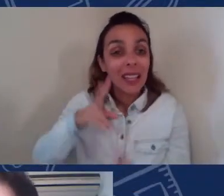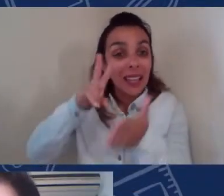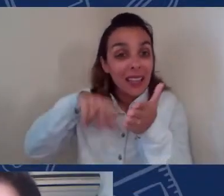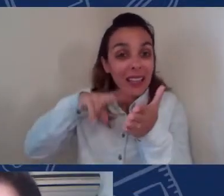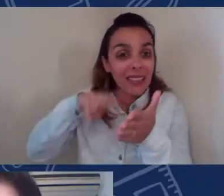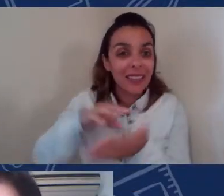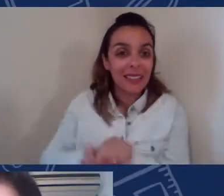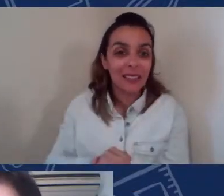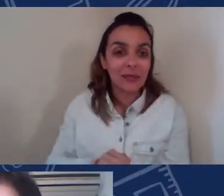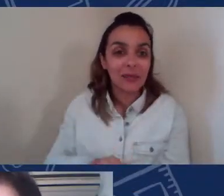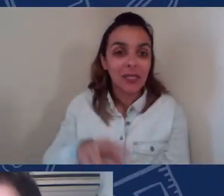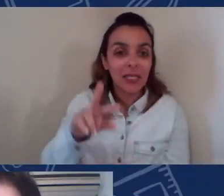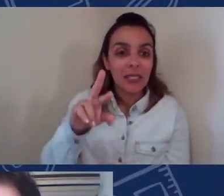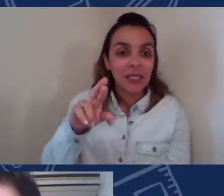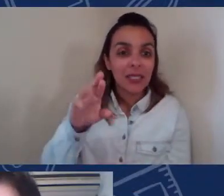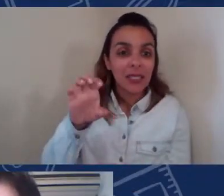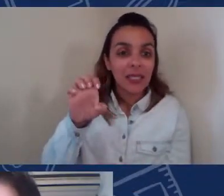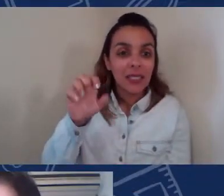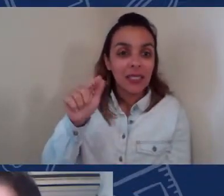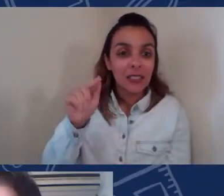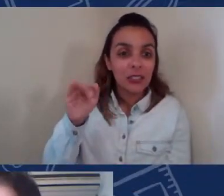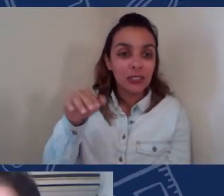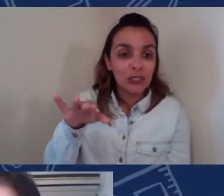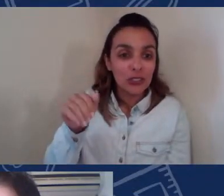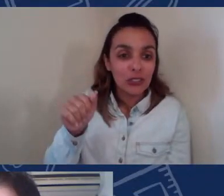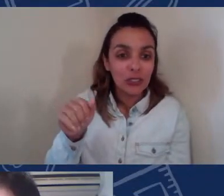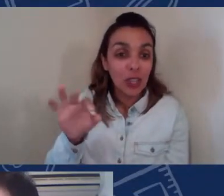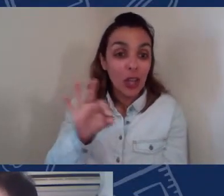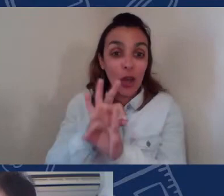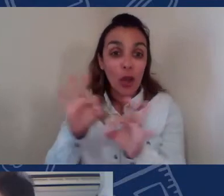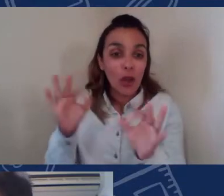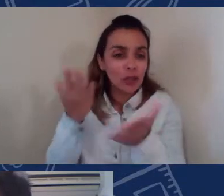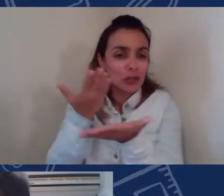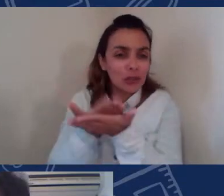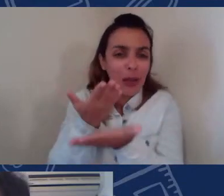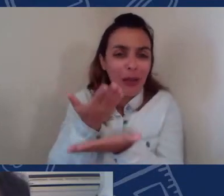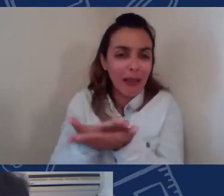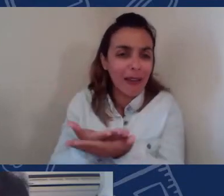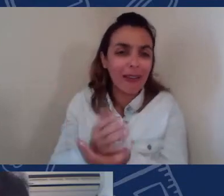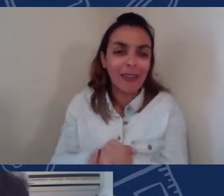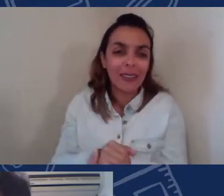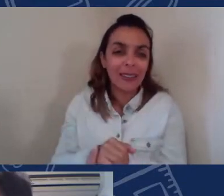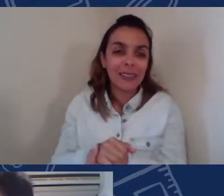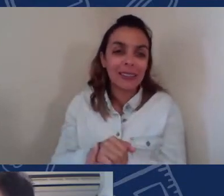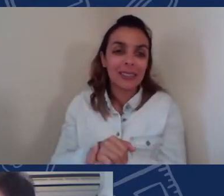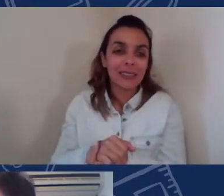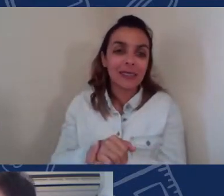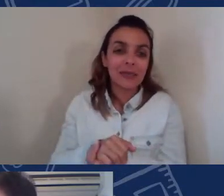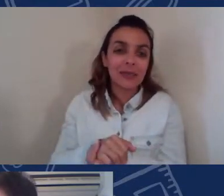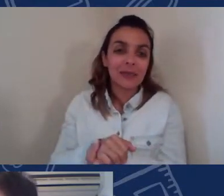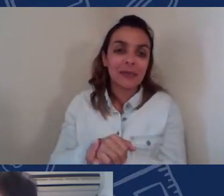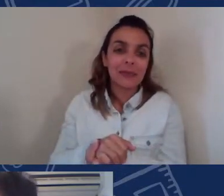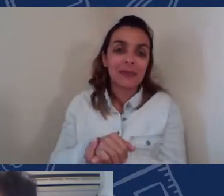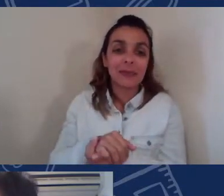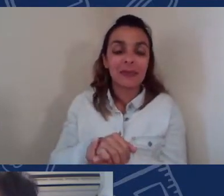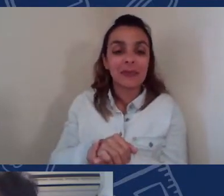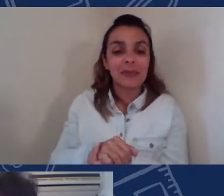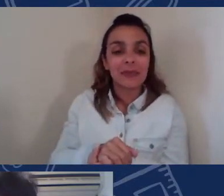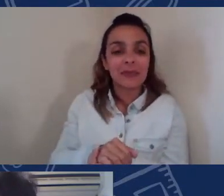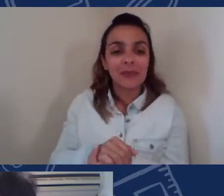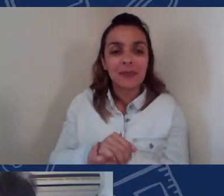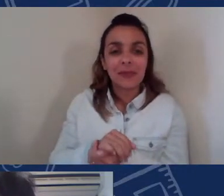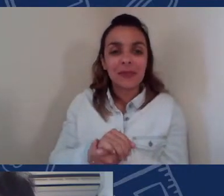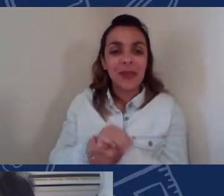Tá? A Regina Freitas falou, ótima aula, sensacional. A Eliane,